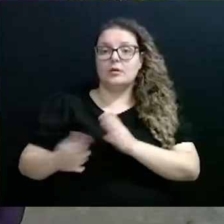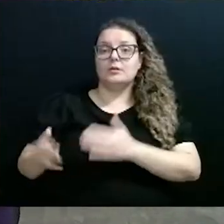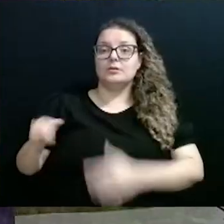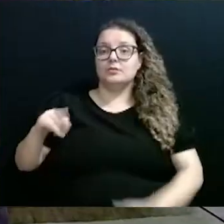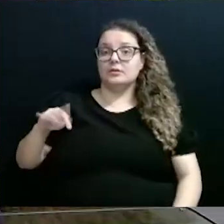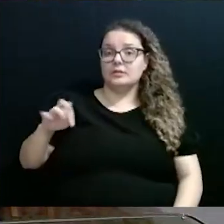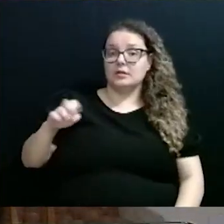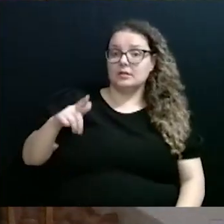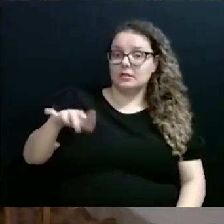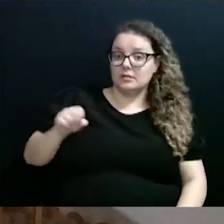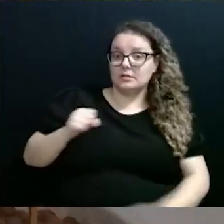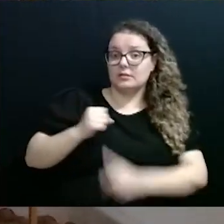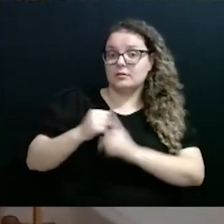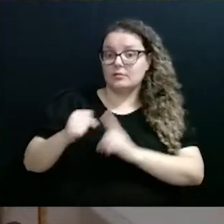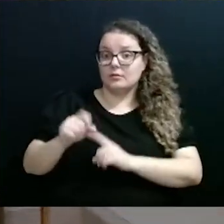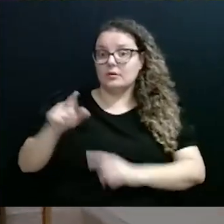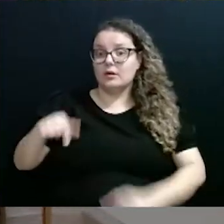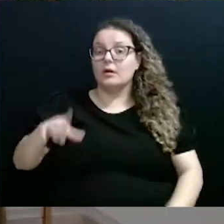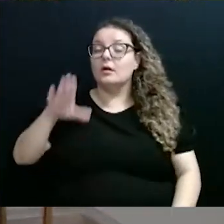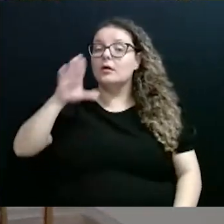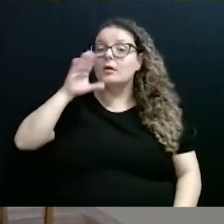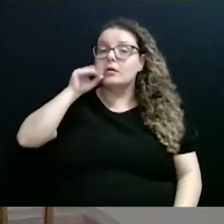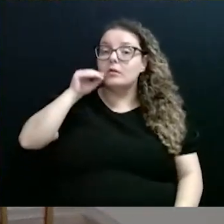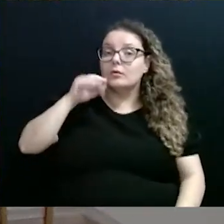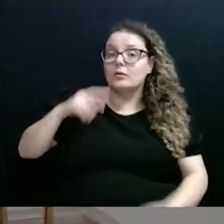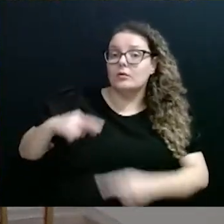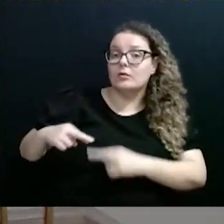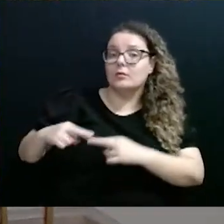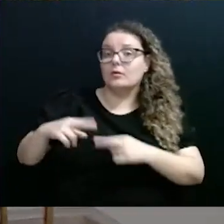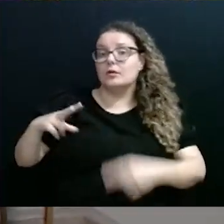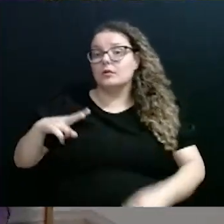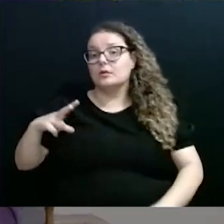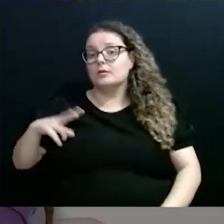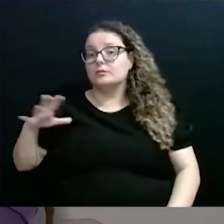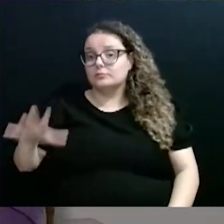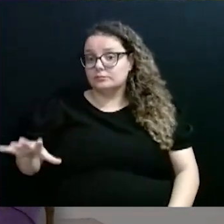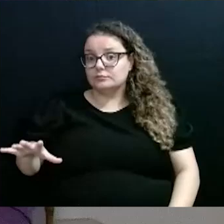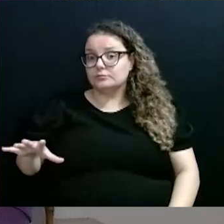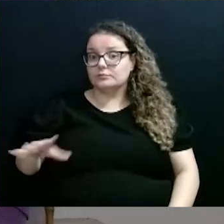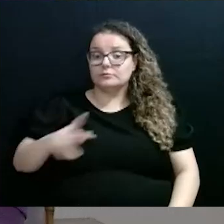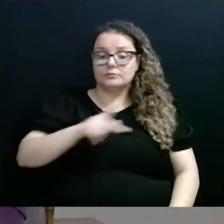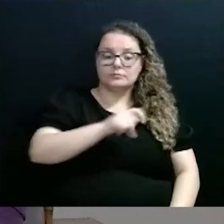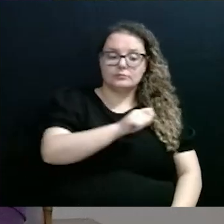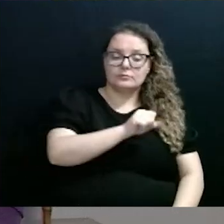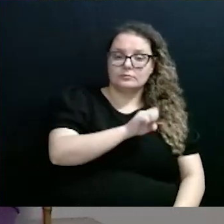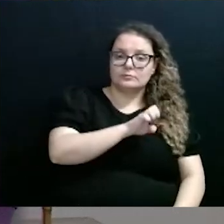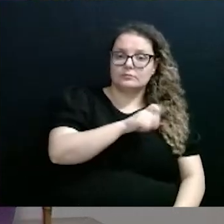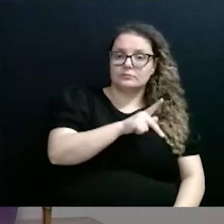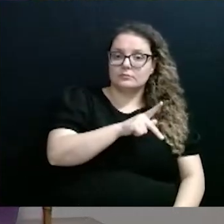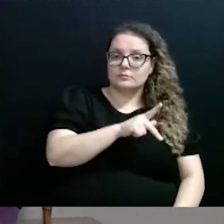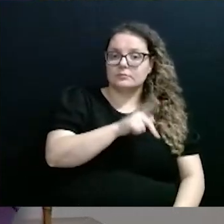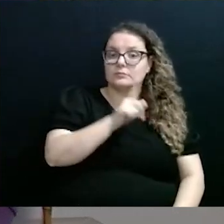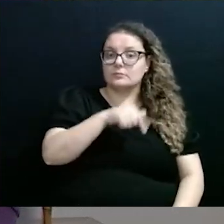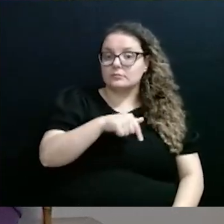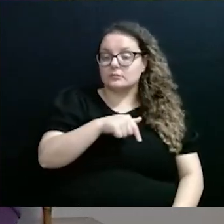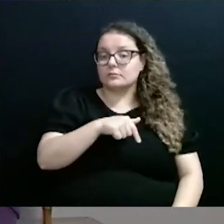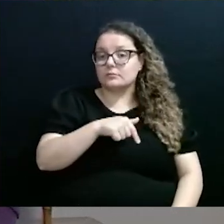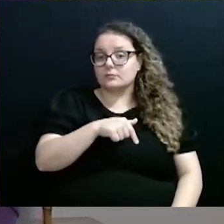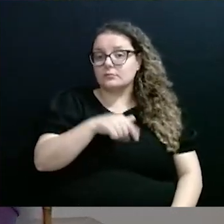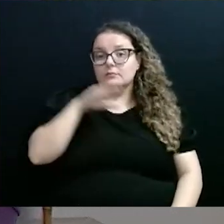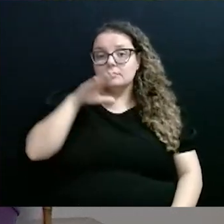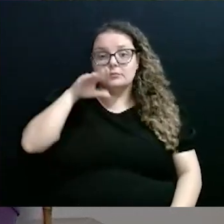o PIS ele serve para os funcionários da rede privada e o PASEP ele serve para